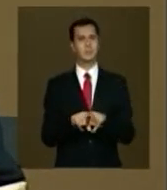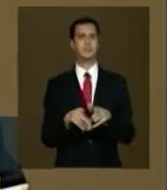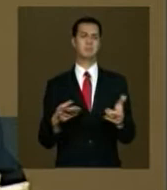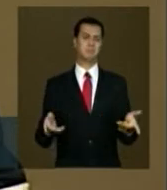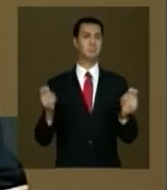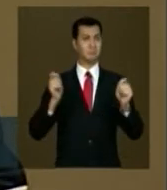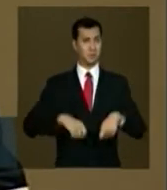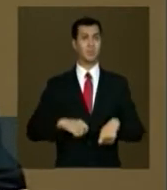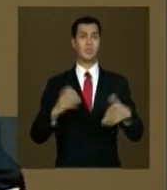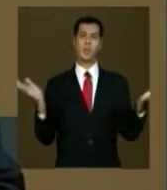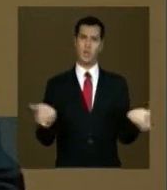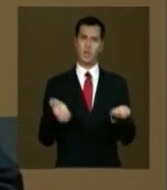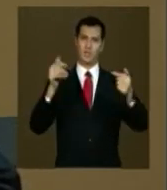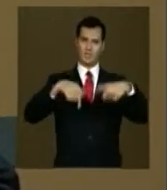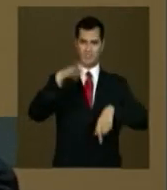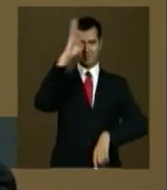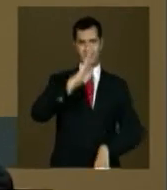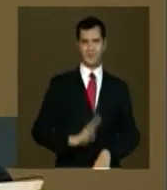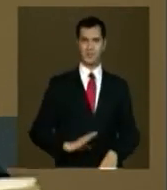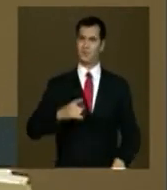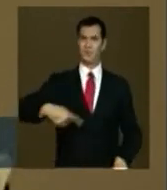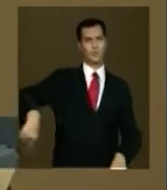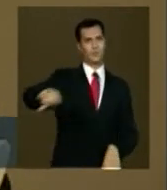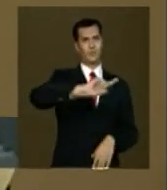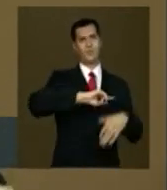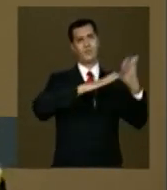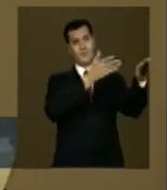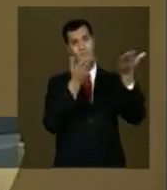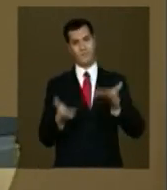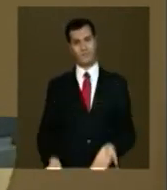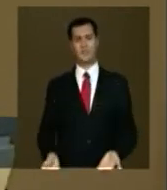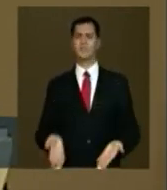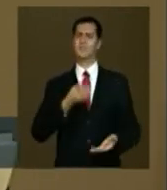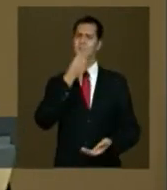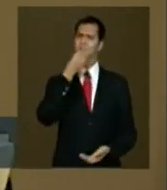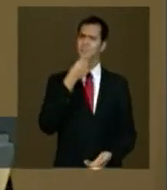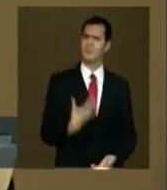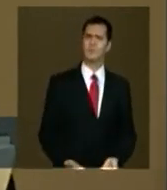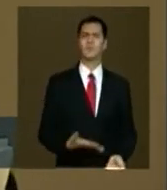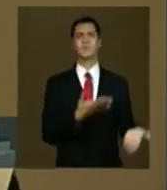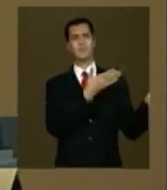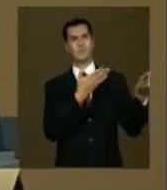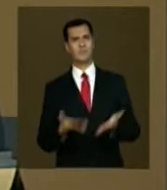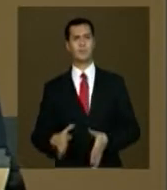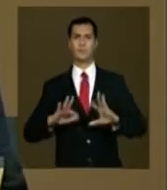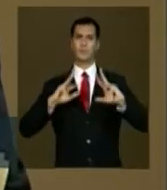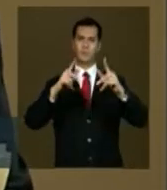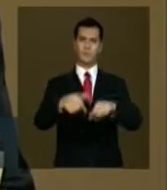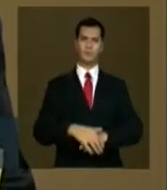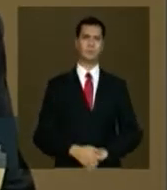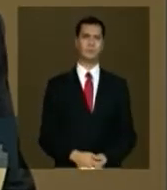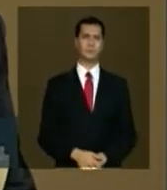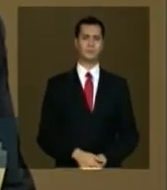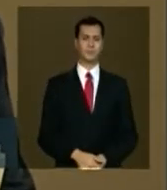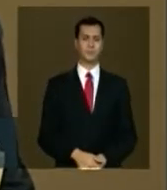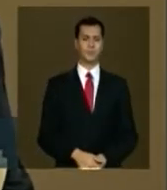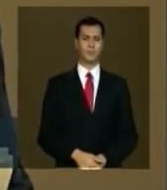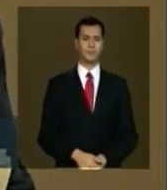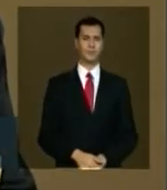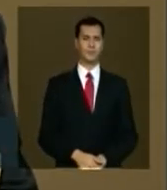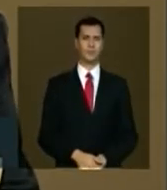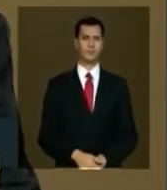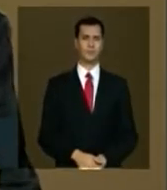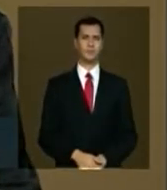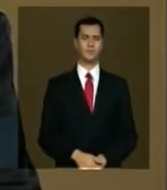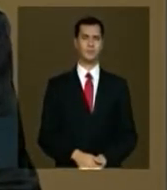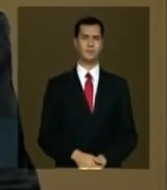Brasil eh seja muito frutífera e desejo boas-vindas a todos eh nós estamos